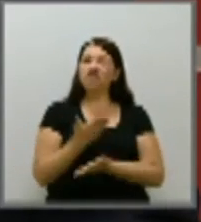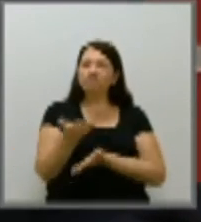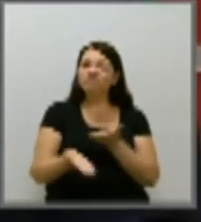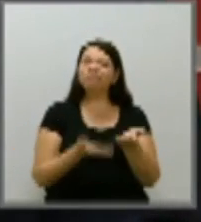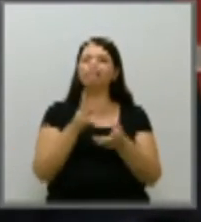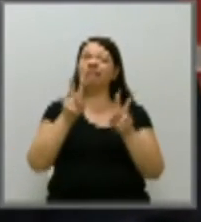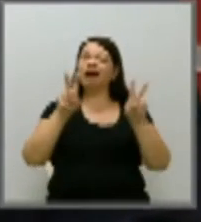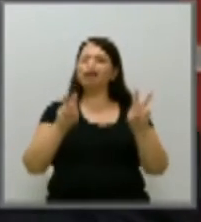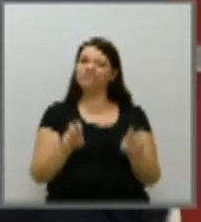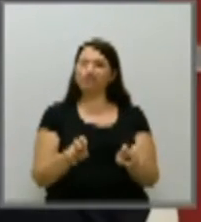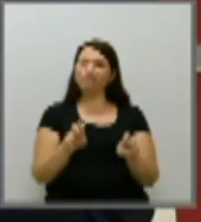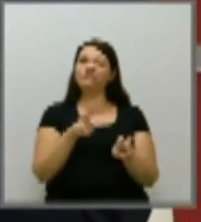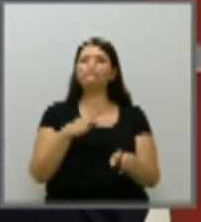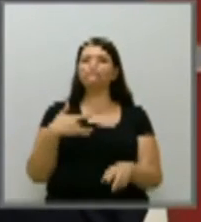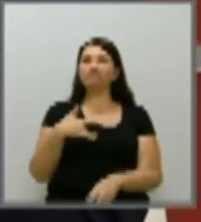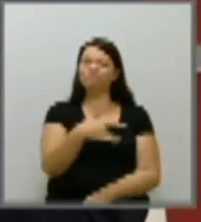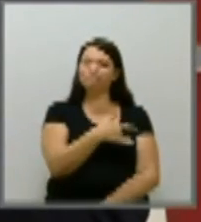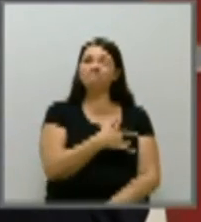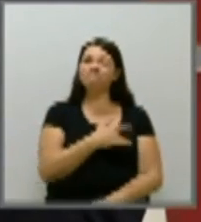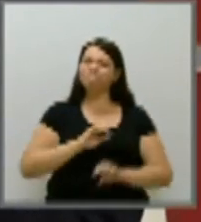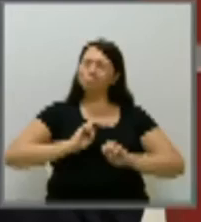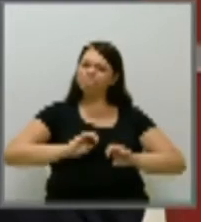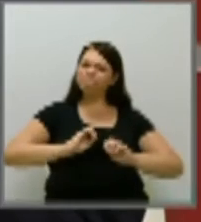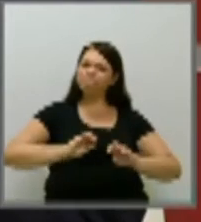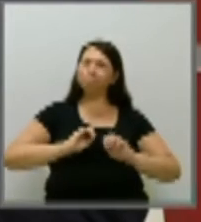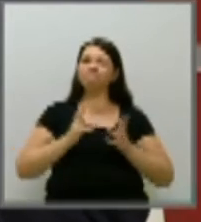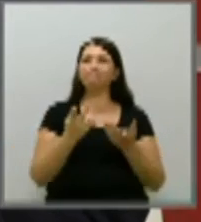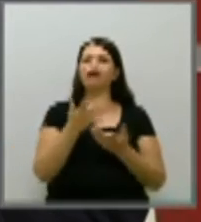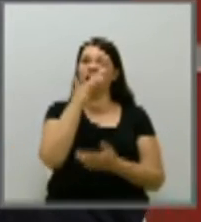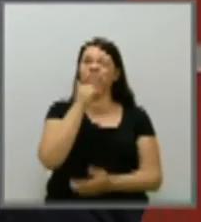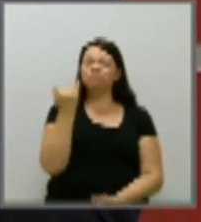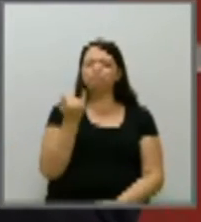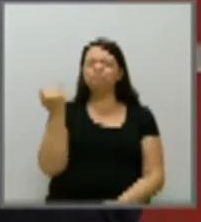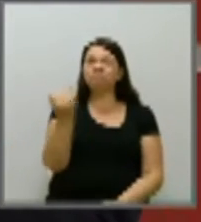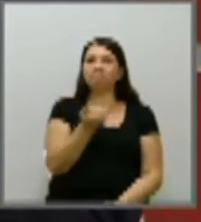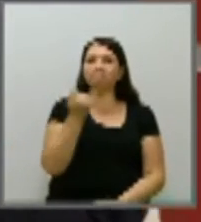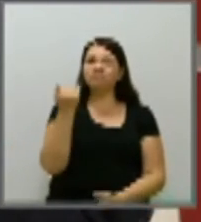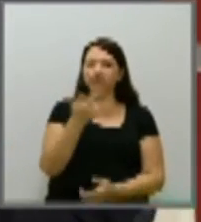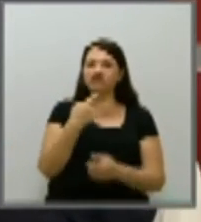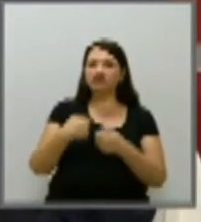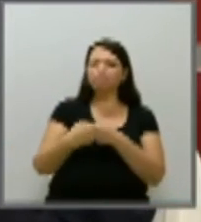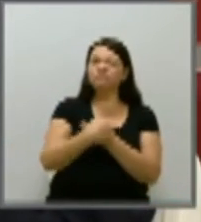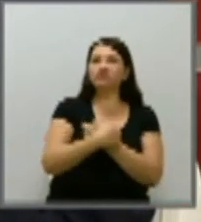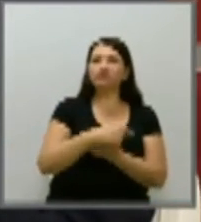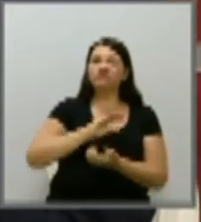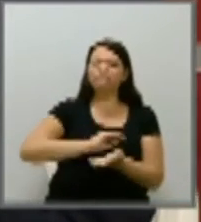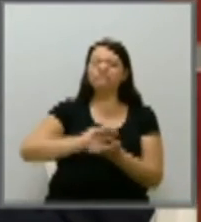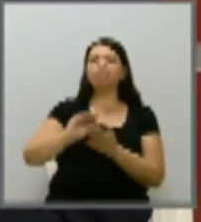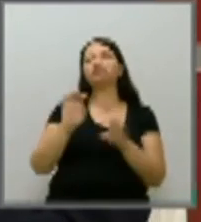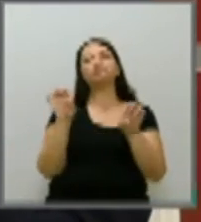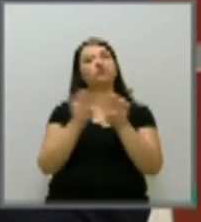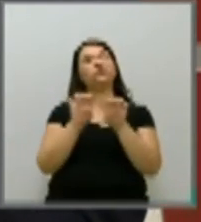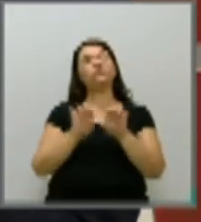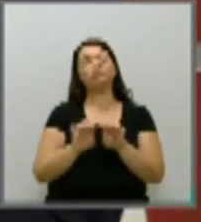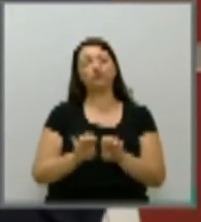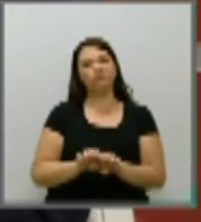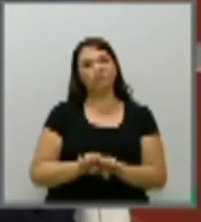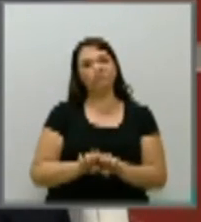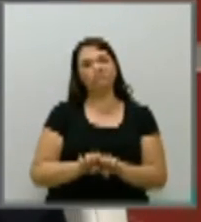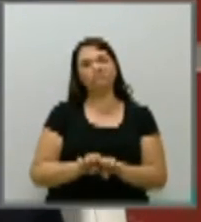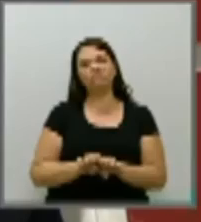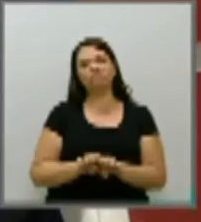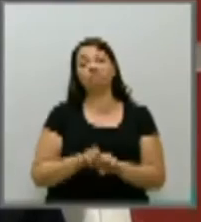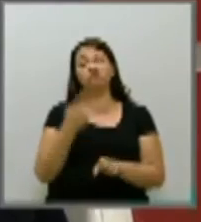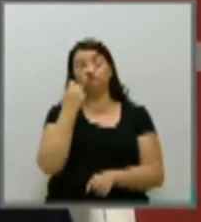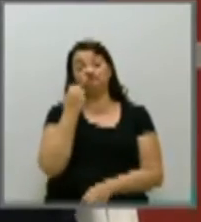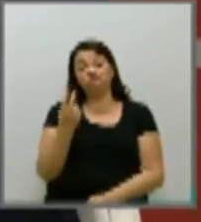questões relacionadas à saúde. Eu acho que é fundamental que os municípios investam mais em infraestrutura, né? Hoje a gente vê a população